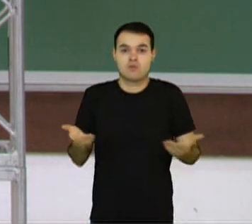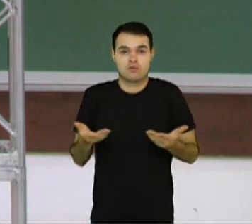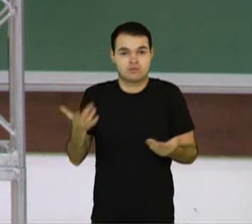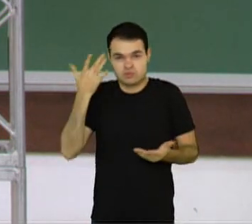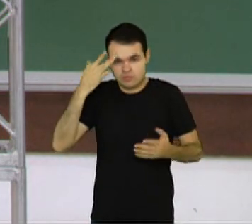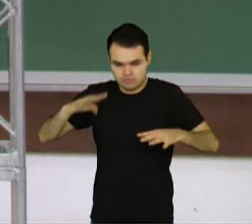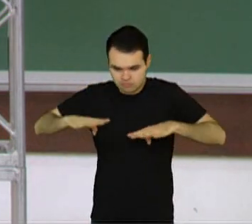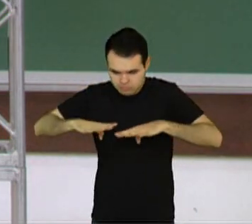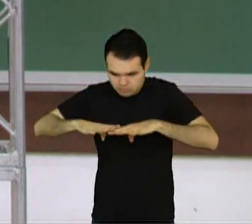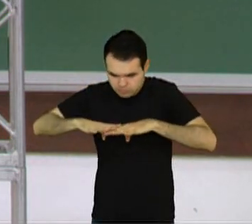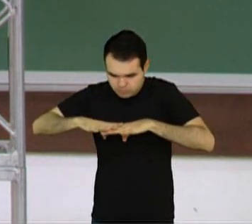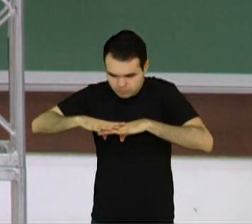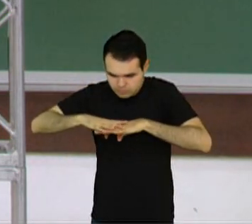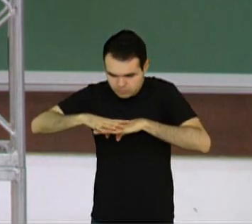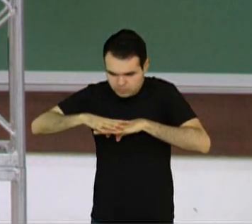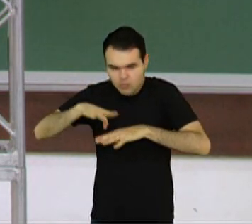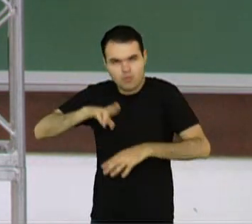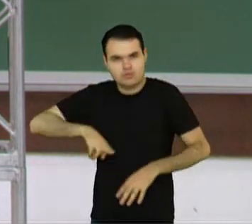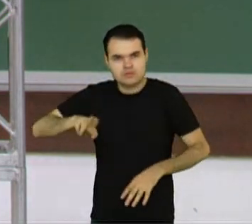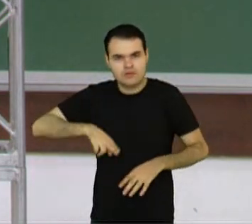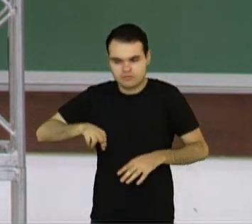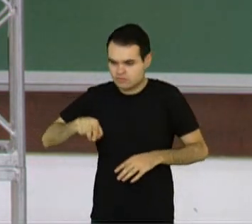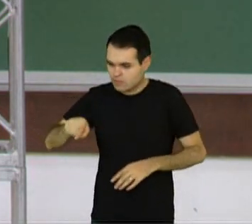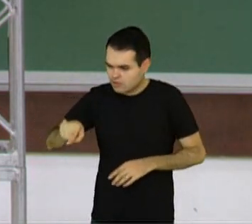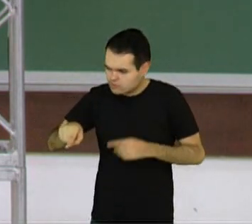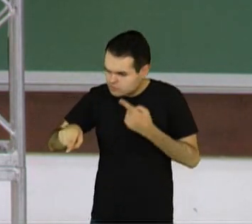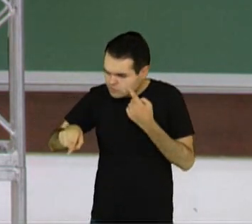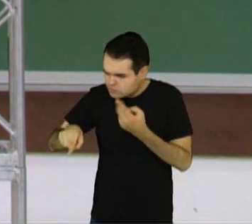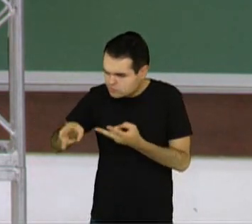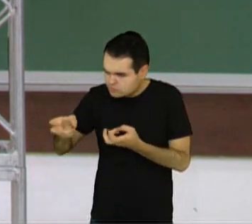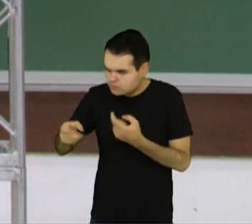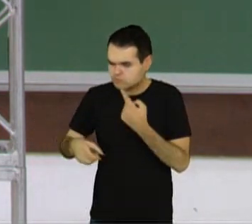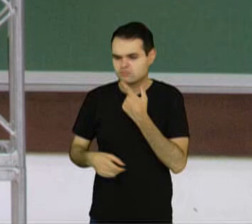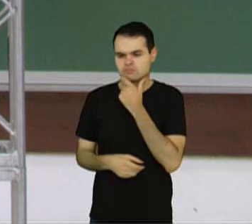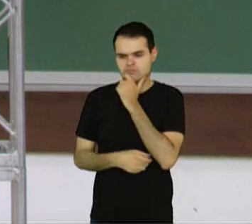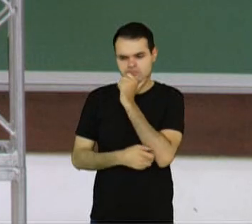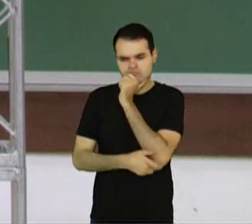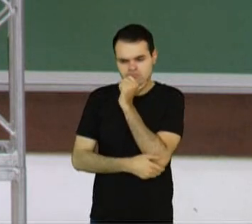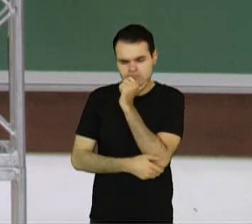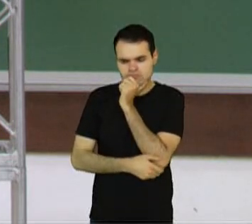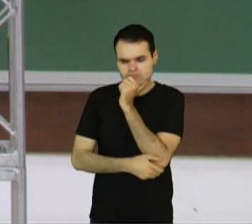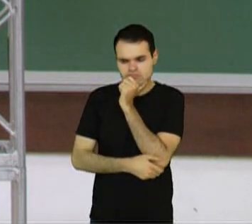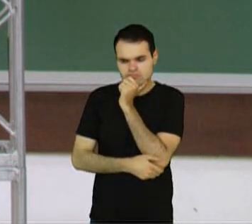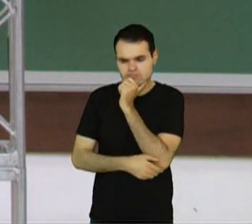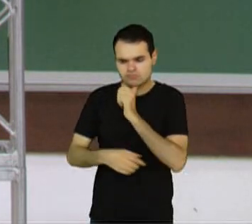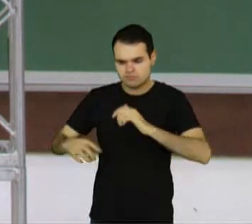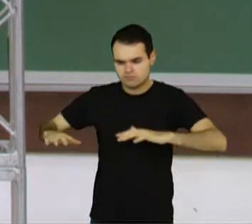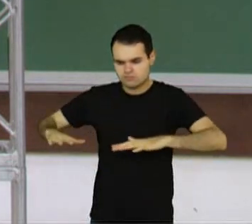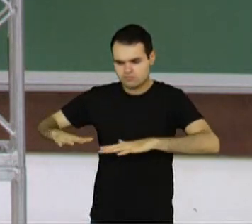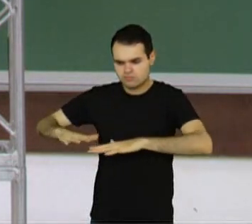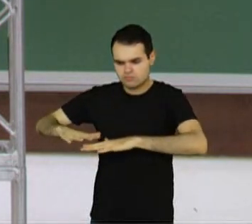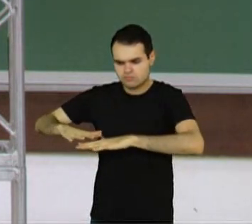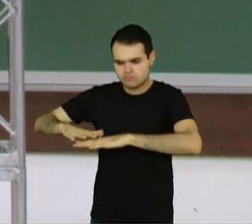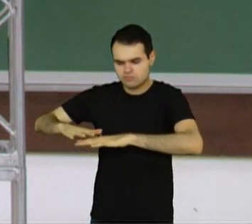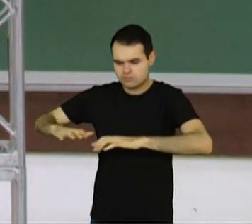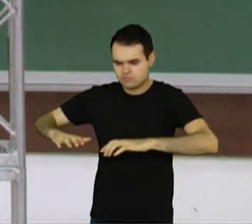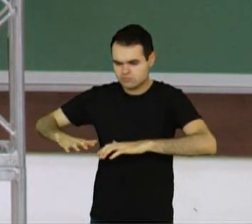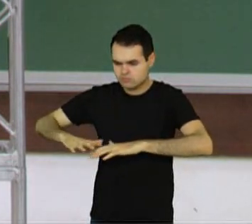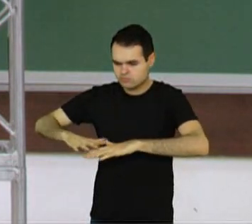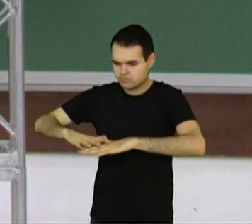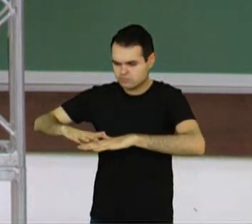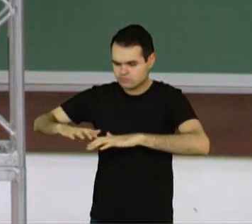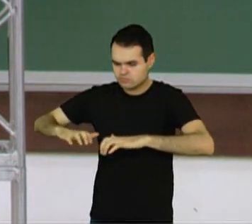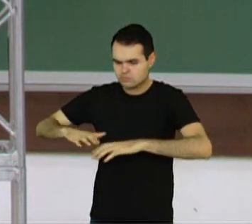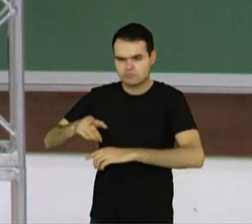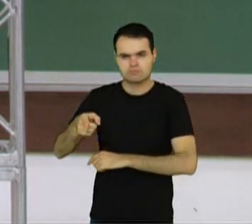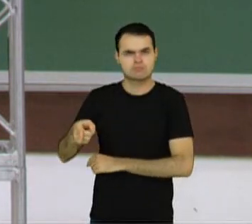dia, mas antigamente era utilizado isso como referência. Então eles usavam isso por ser uma visão mais bela, bonita, harmônica, para